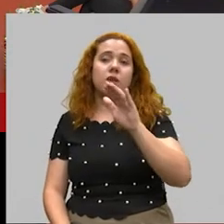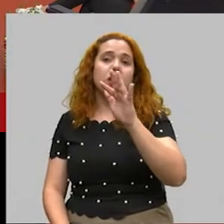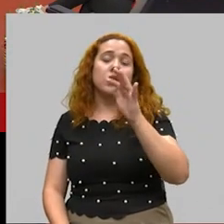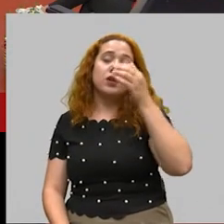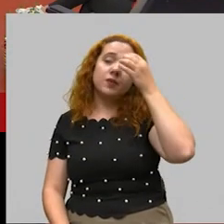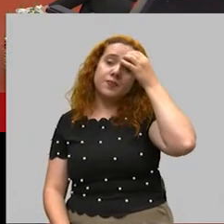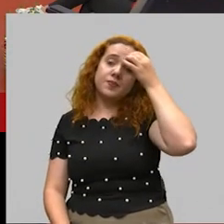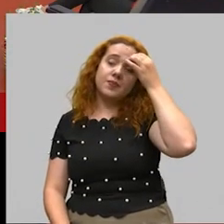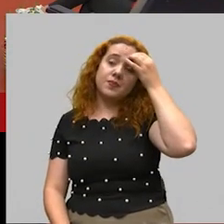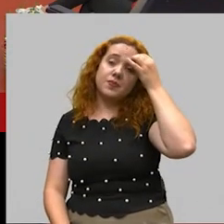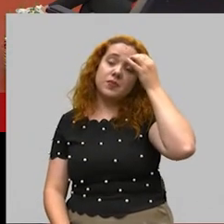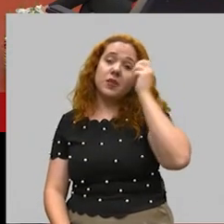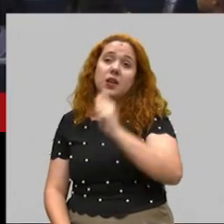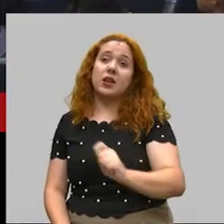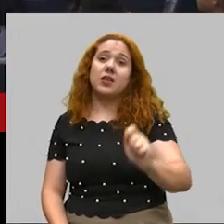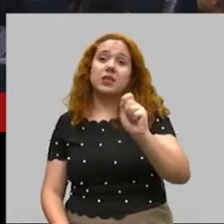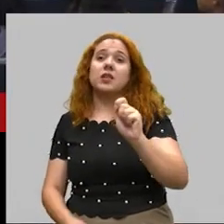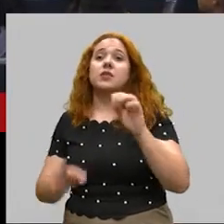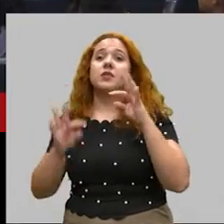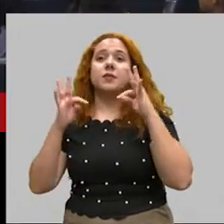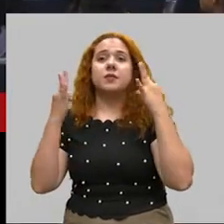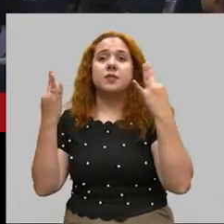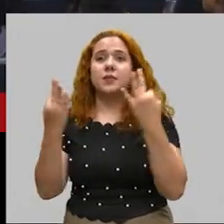Mineira das escolas familha